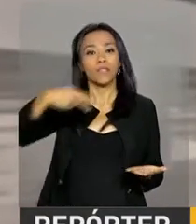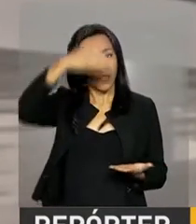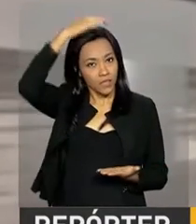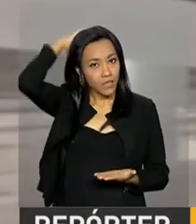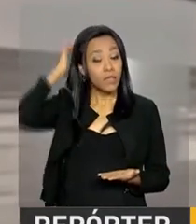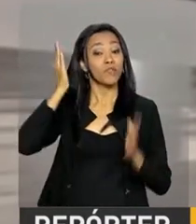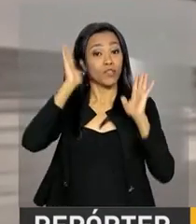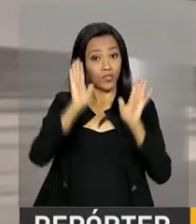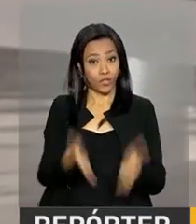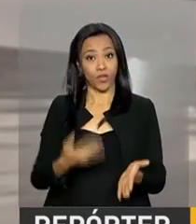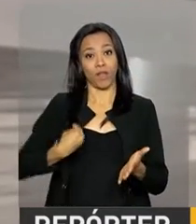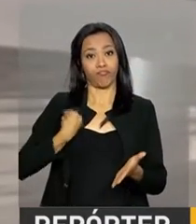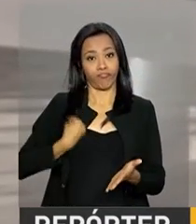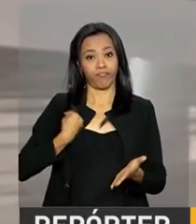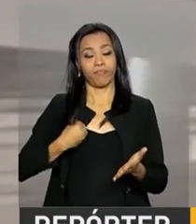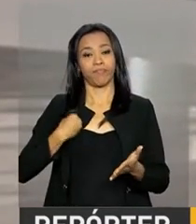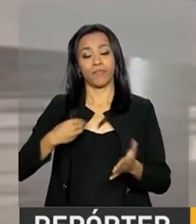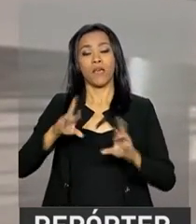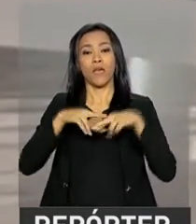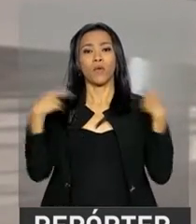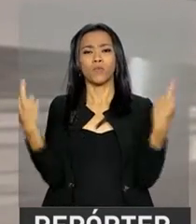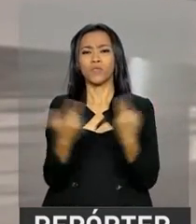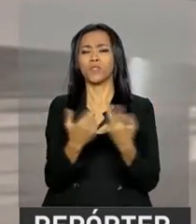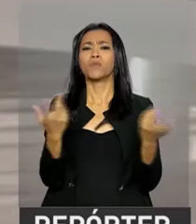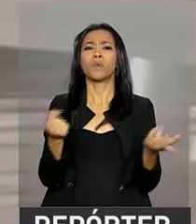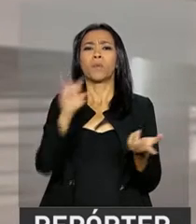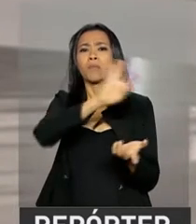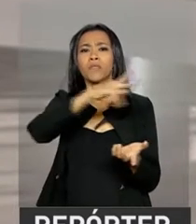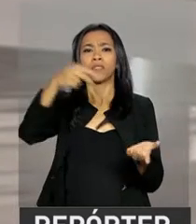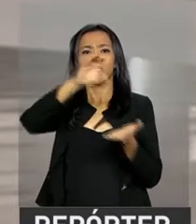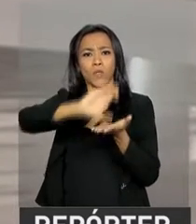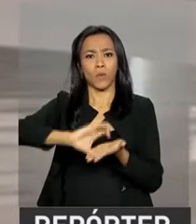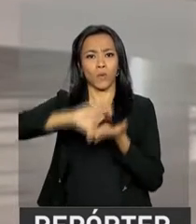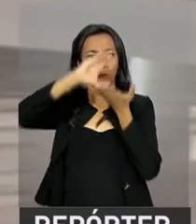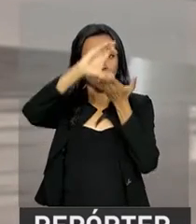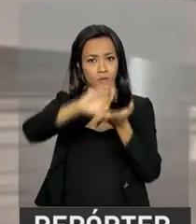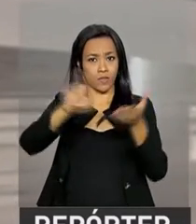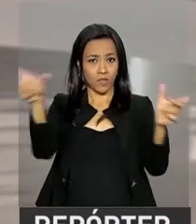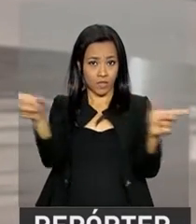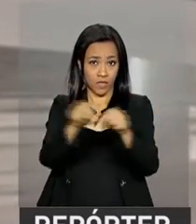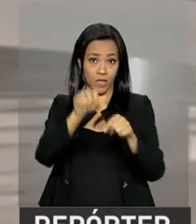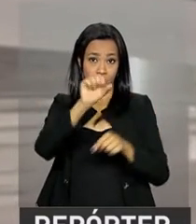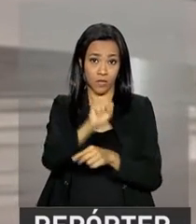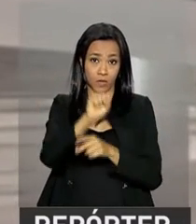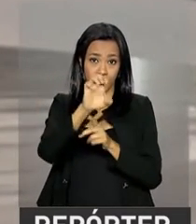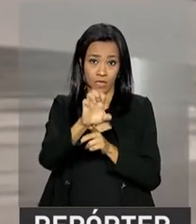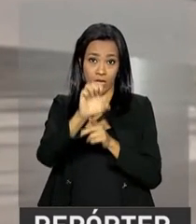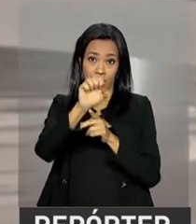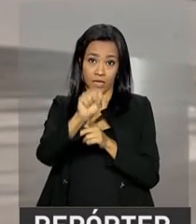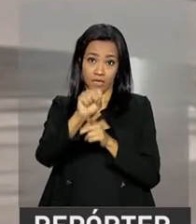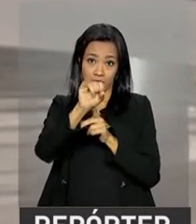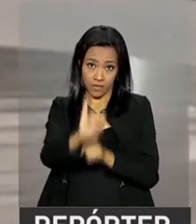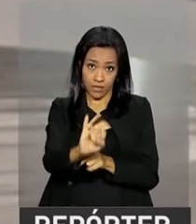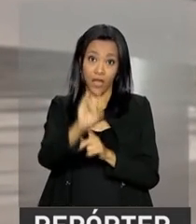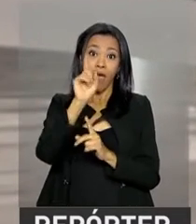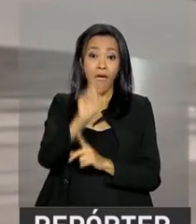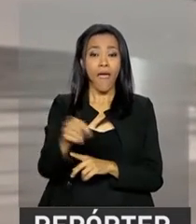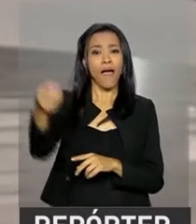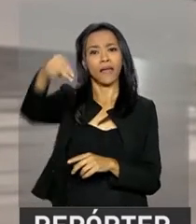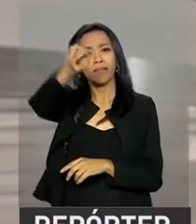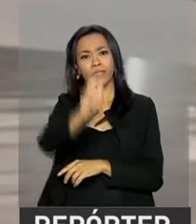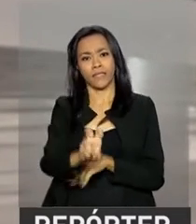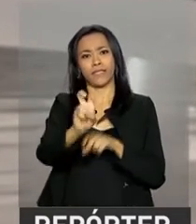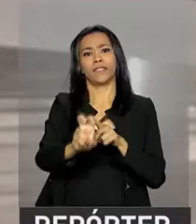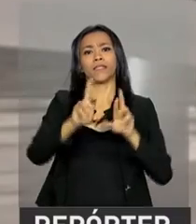reunido neste momento com representantes do Conselho Nacional do SESI, o Serviço Social da Indústria. Esta é a quinta reunião que ele